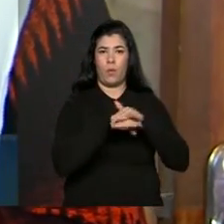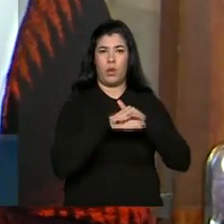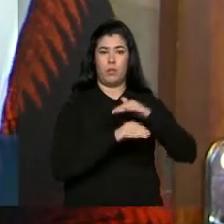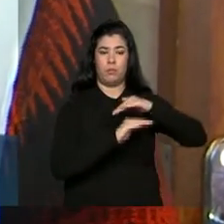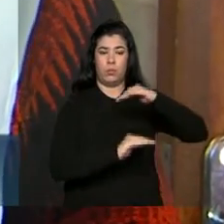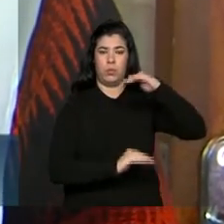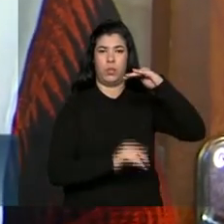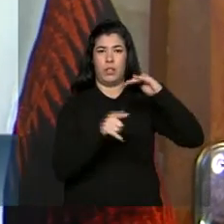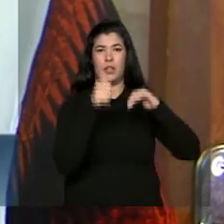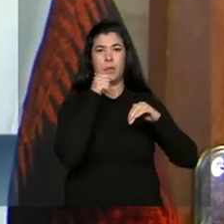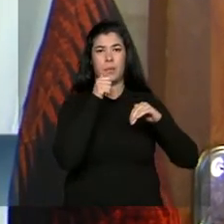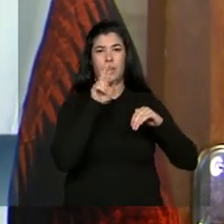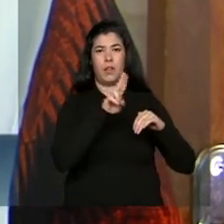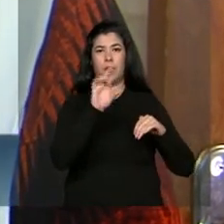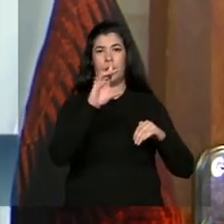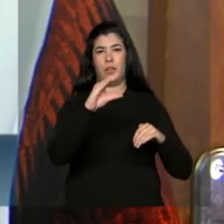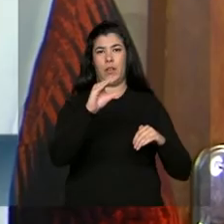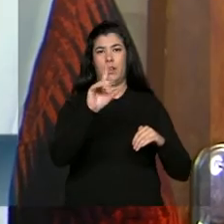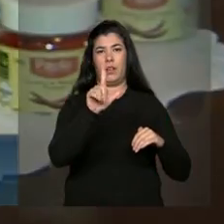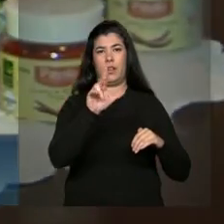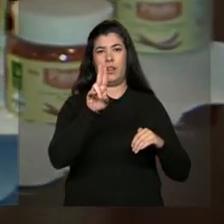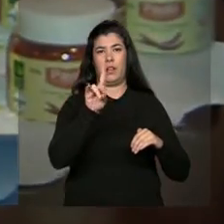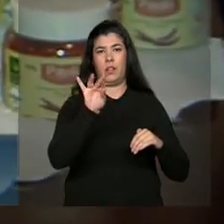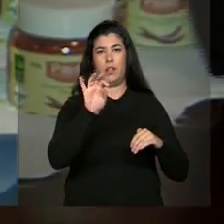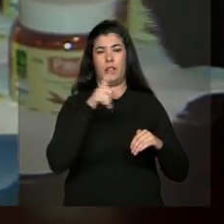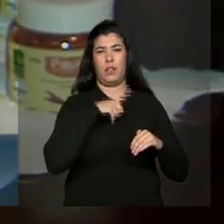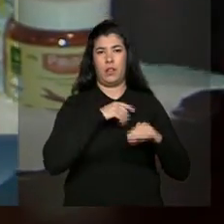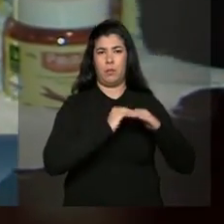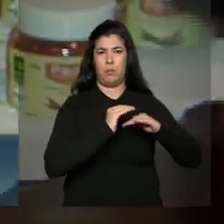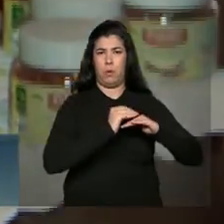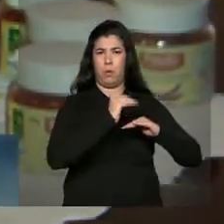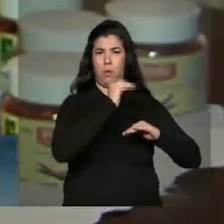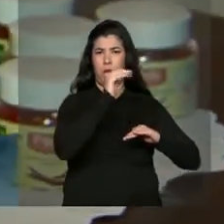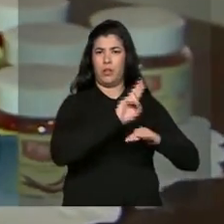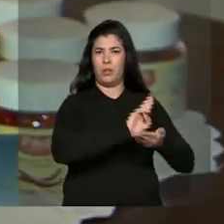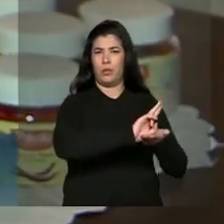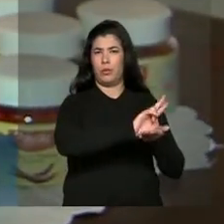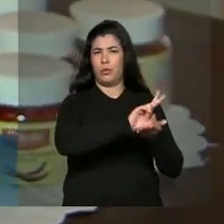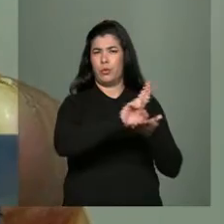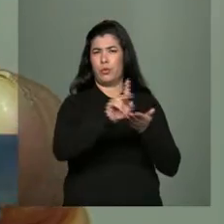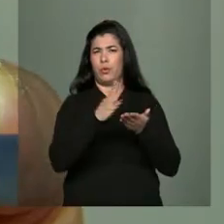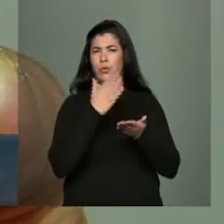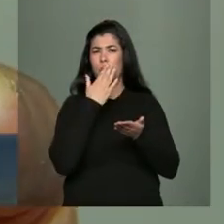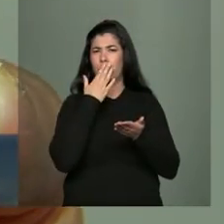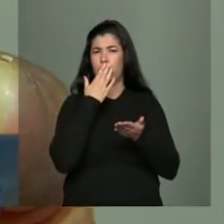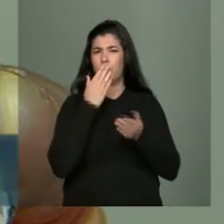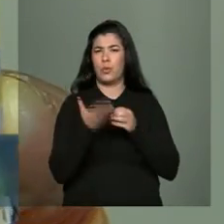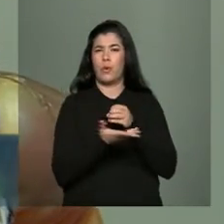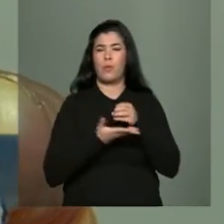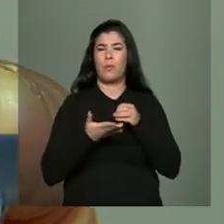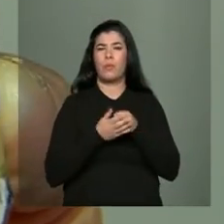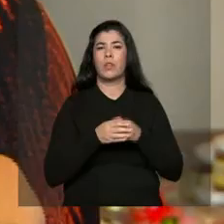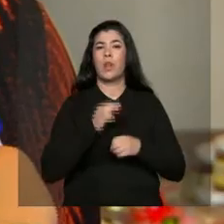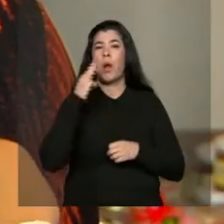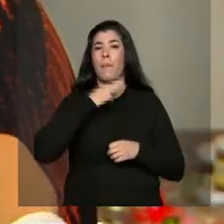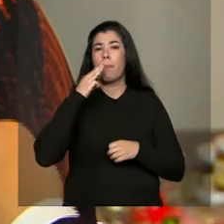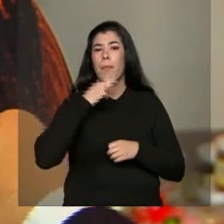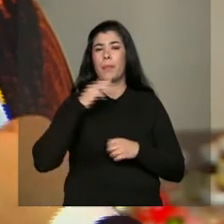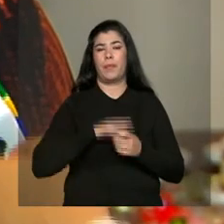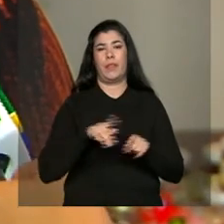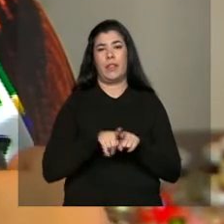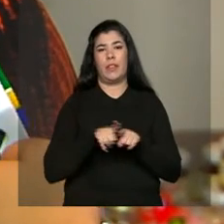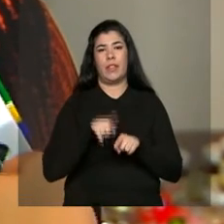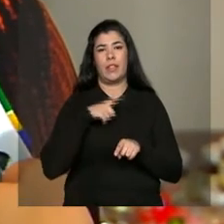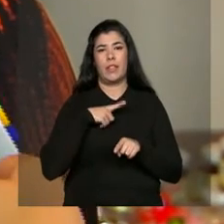familiar Claudete, moradora do Distrito Federal, tem uma grande variedade de produtos feitos à base de pimenta. Eu tenho